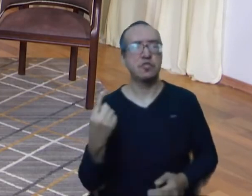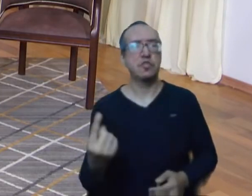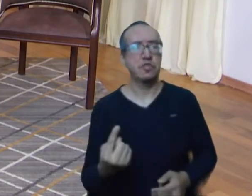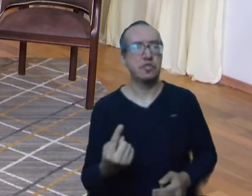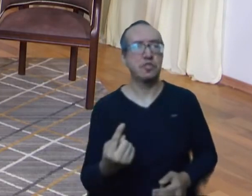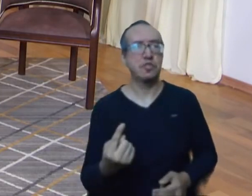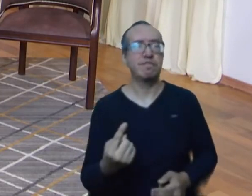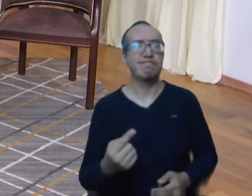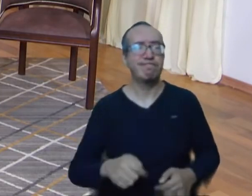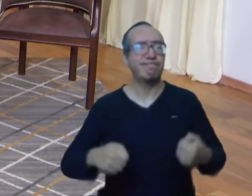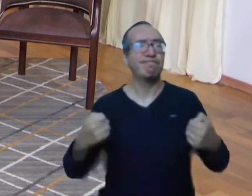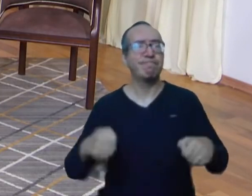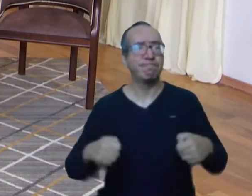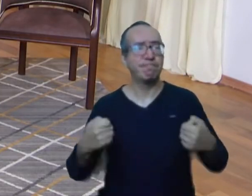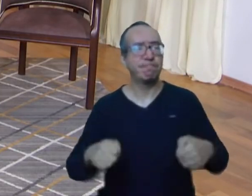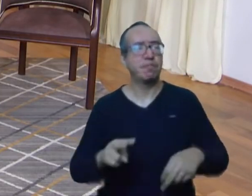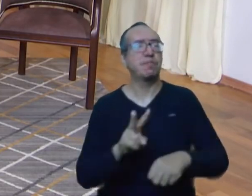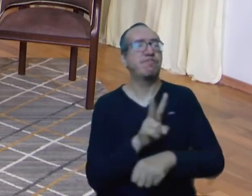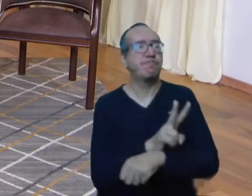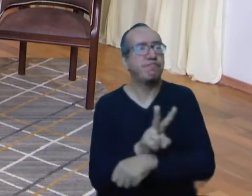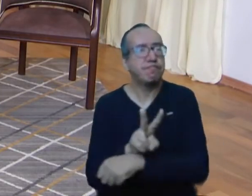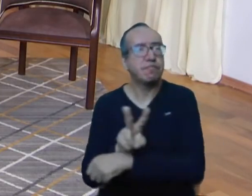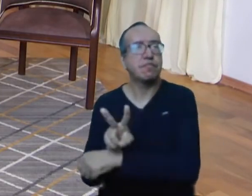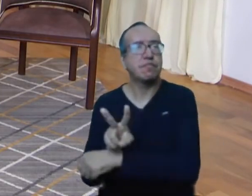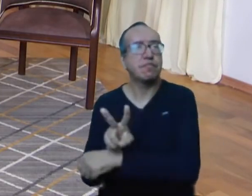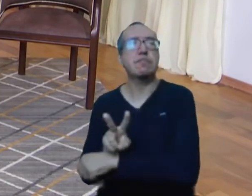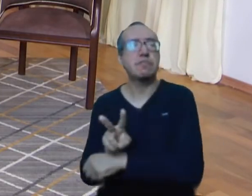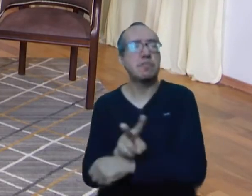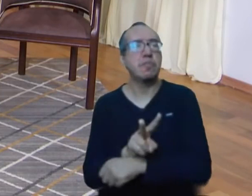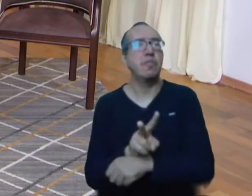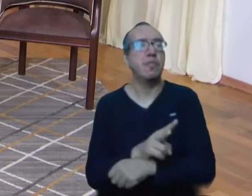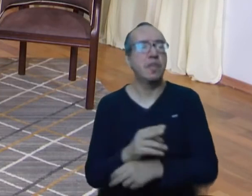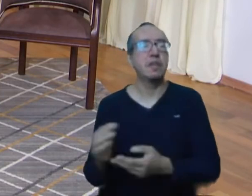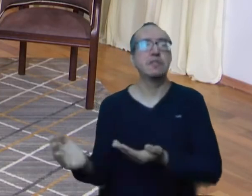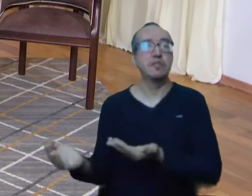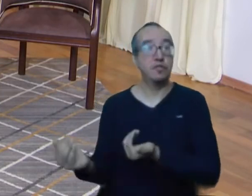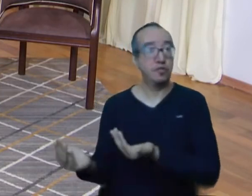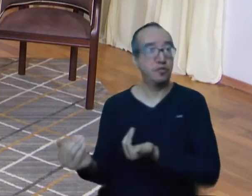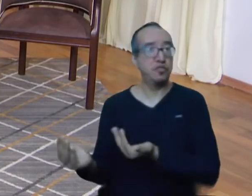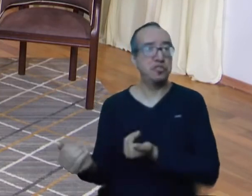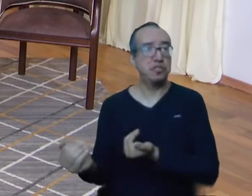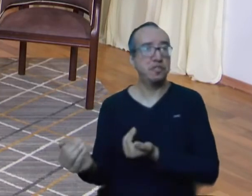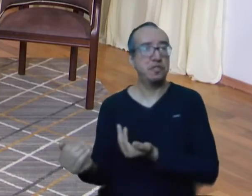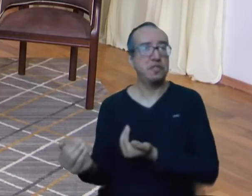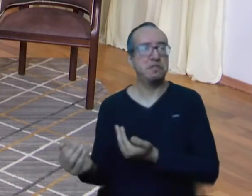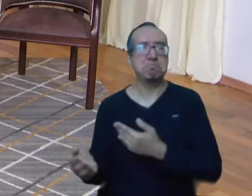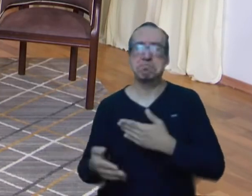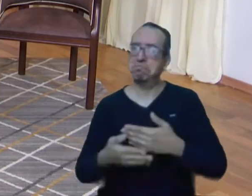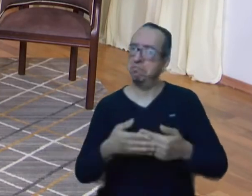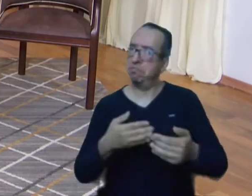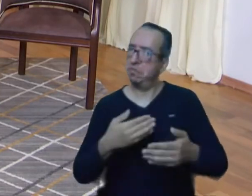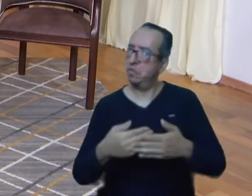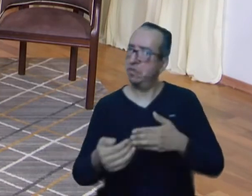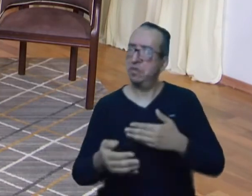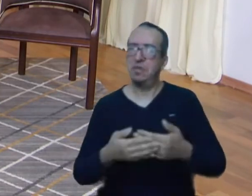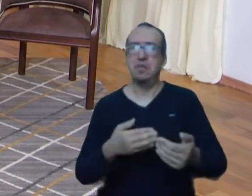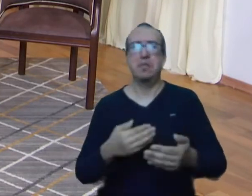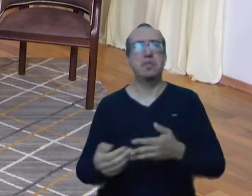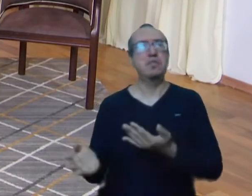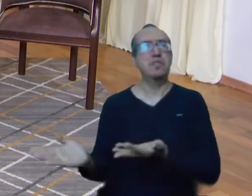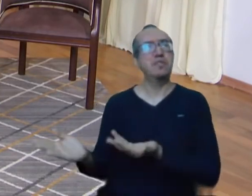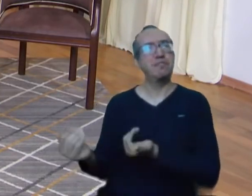atentamente dos jovens. Não importa o que leva um jovem a se distrair